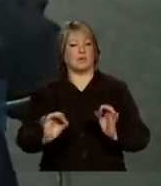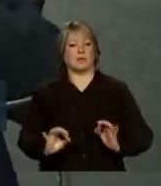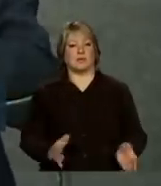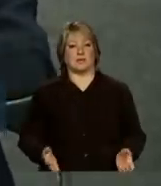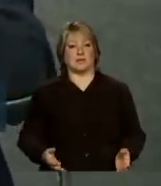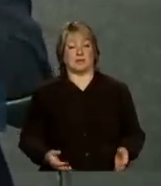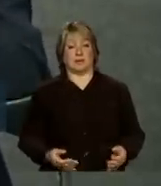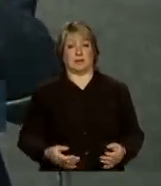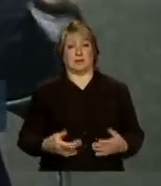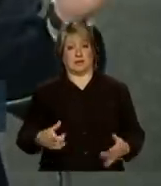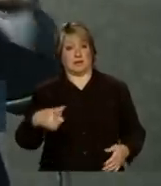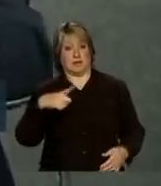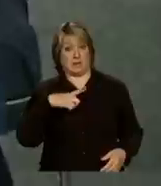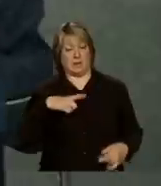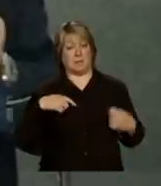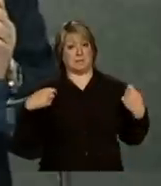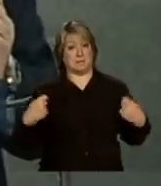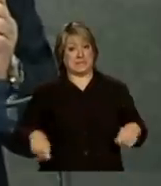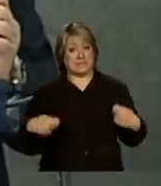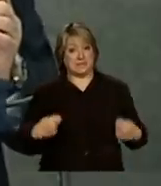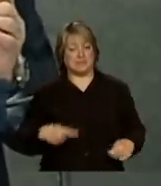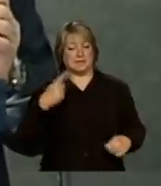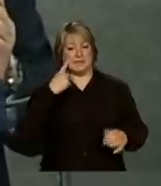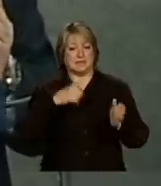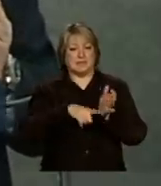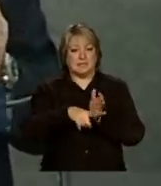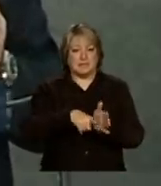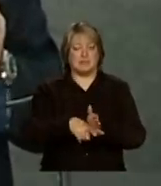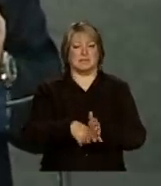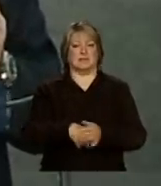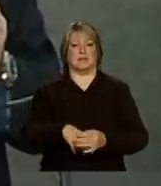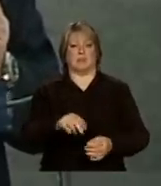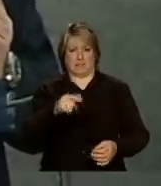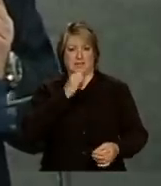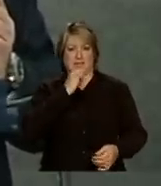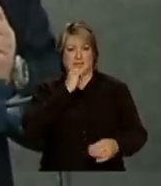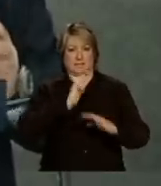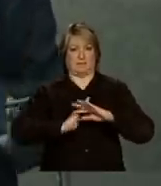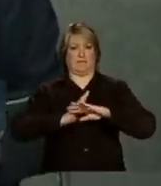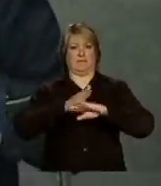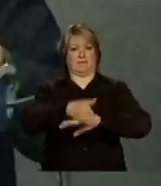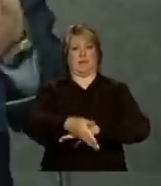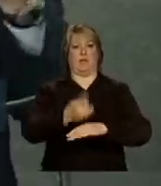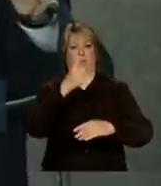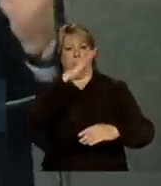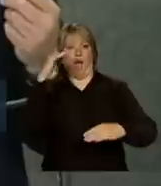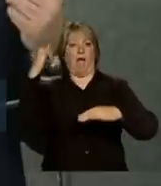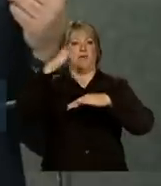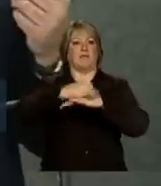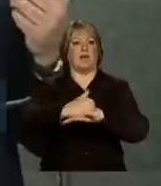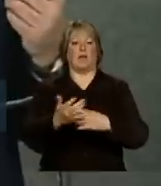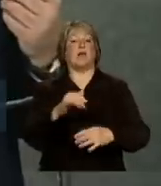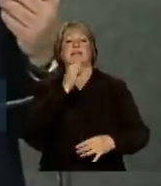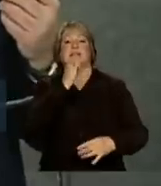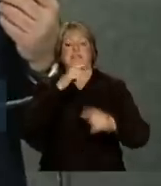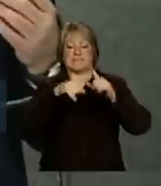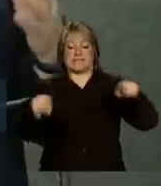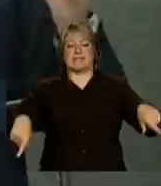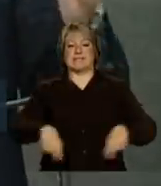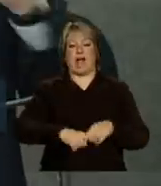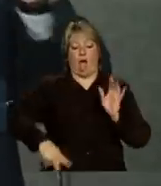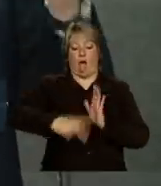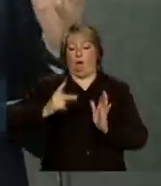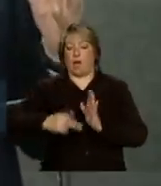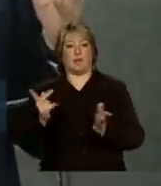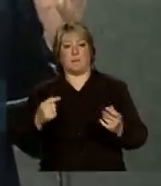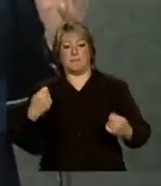exigências são cheque e domínio de processo ou dá para entrar num avião sem domínio ou dá para entrar numa sala cirúrgica sem domínio